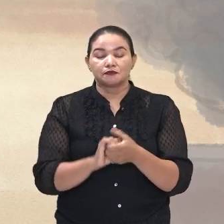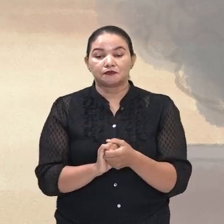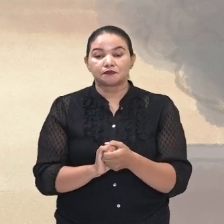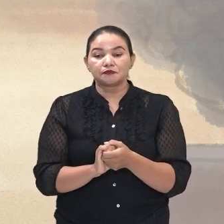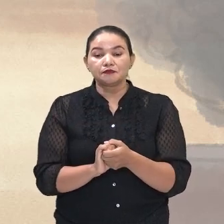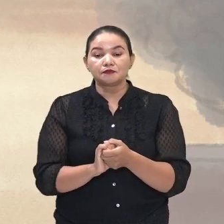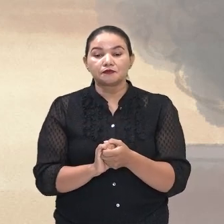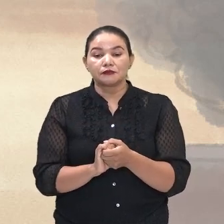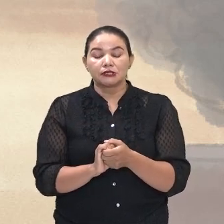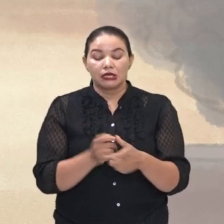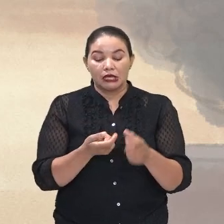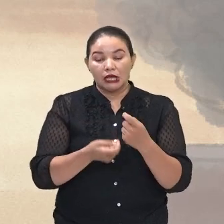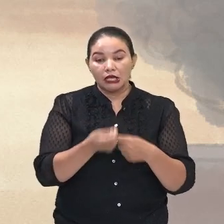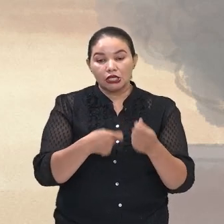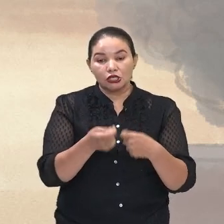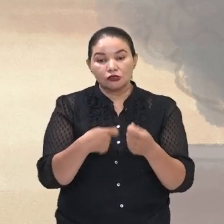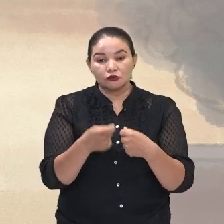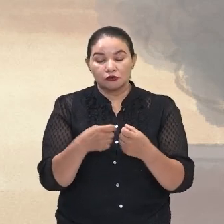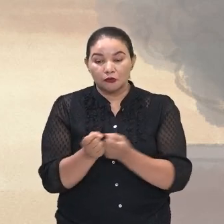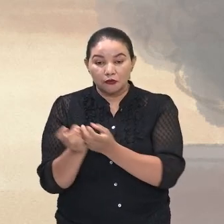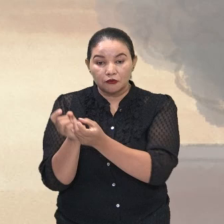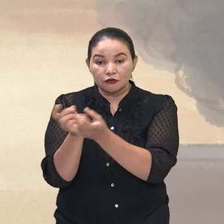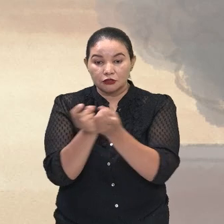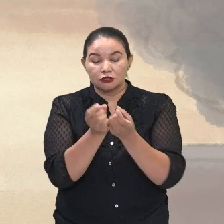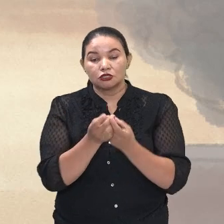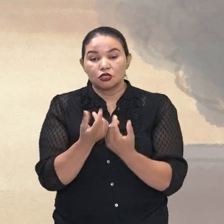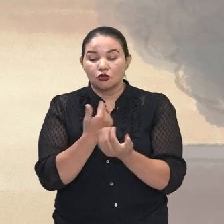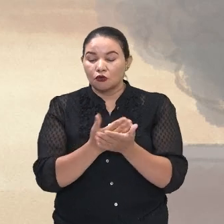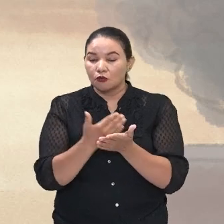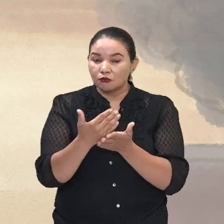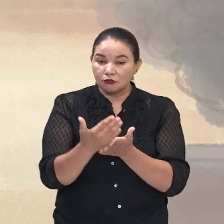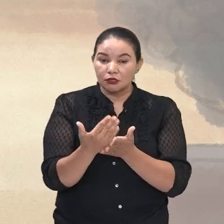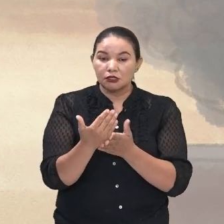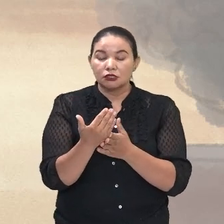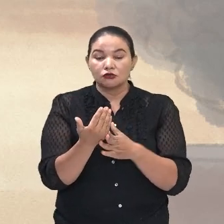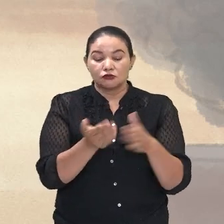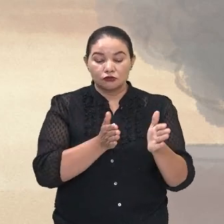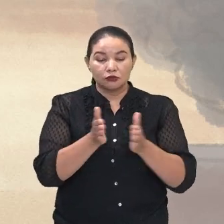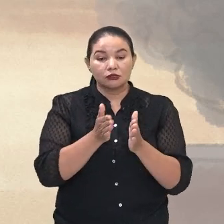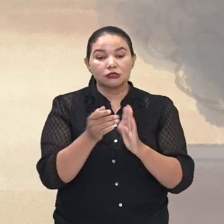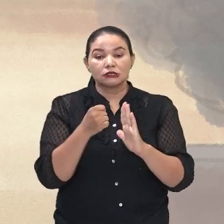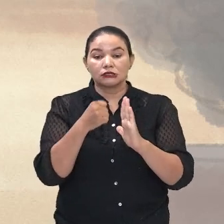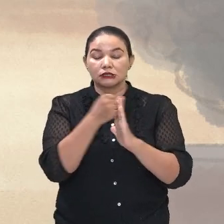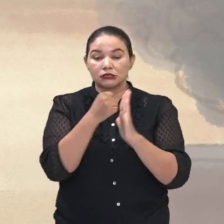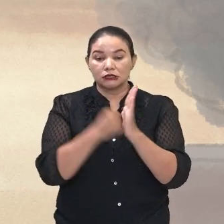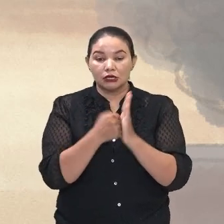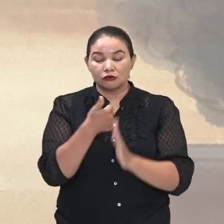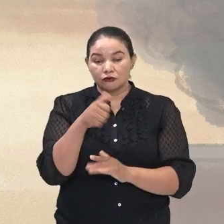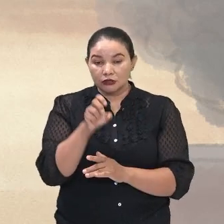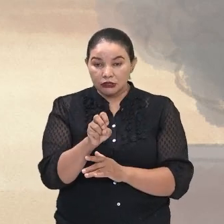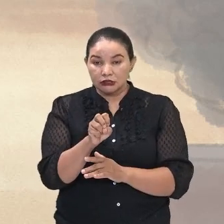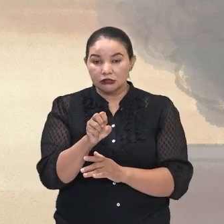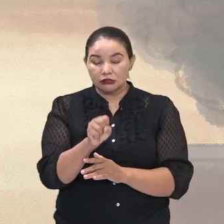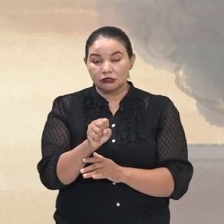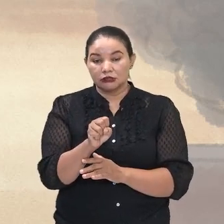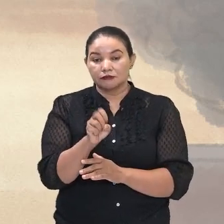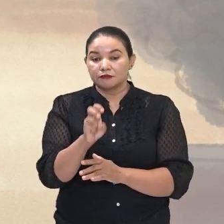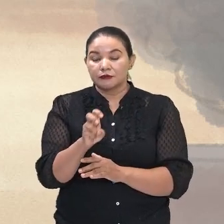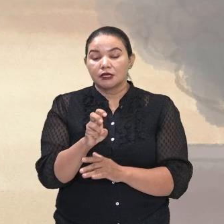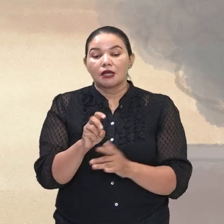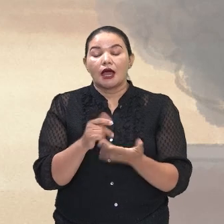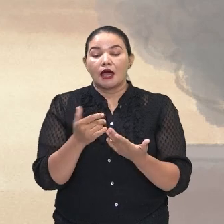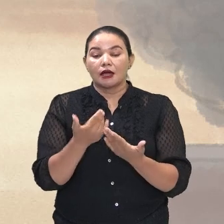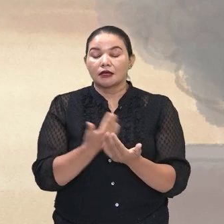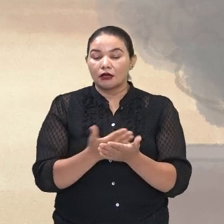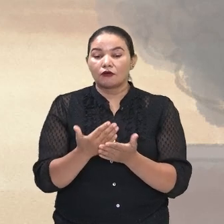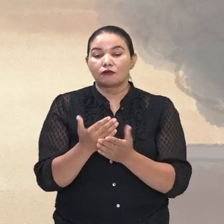daquela economia mercantil que se iniciou ali a partir do século XV e passa agora para uma